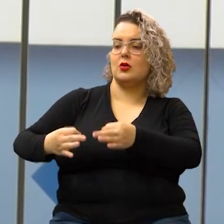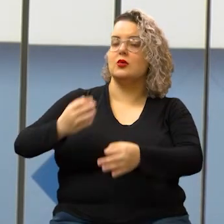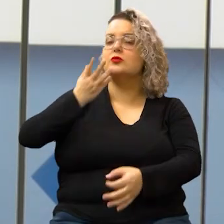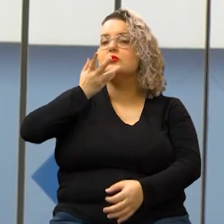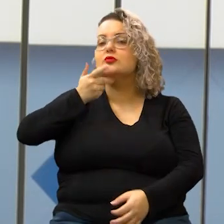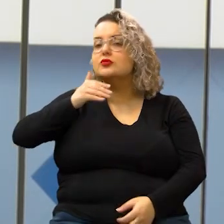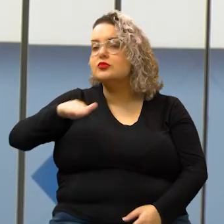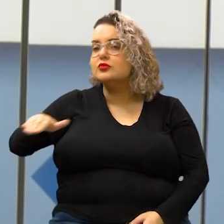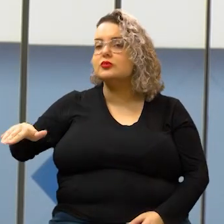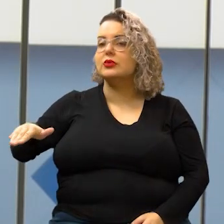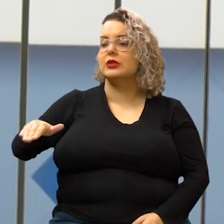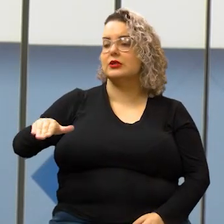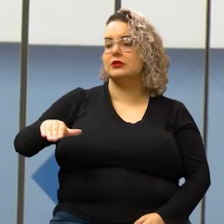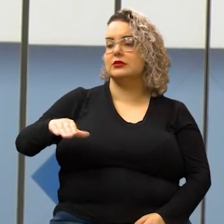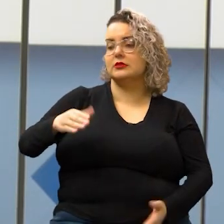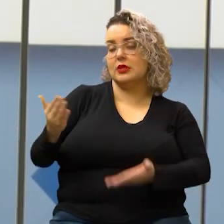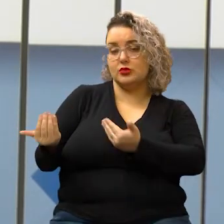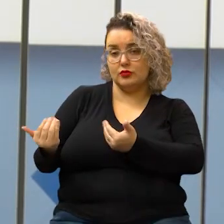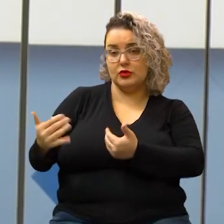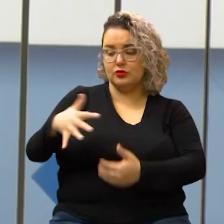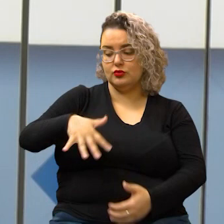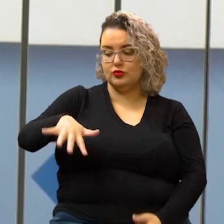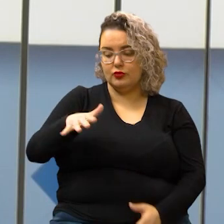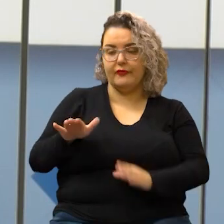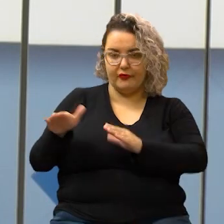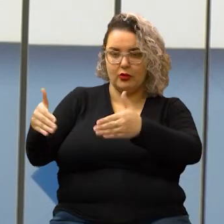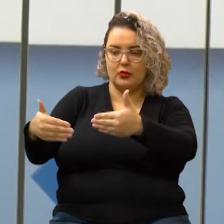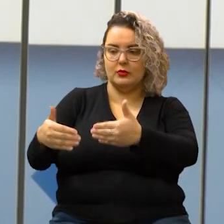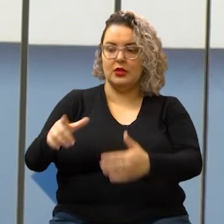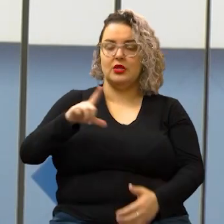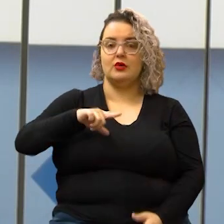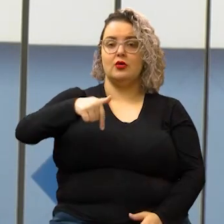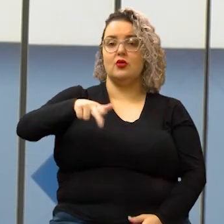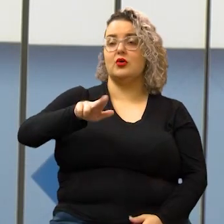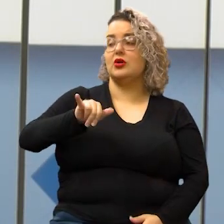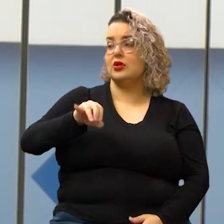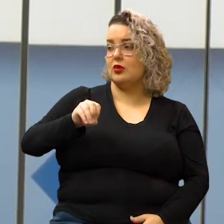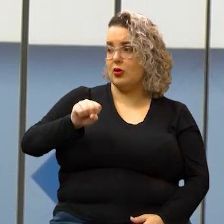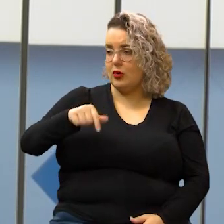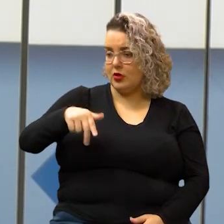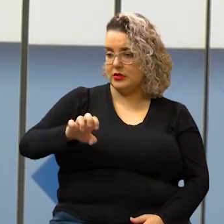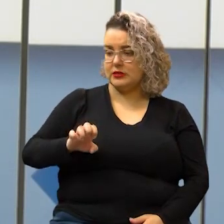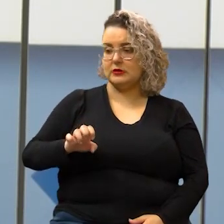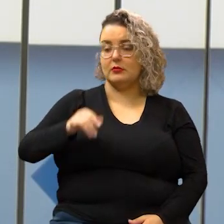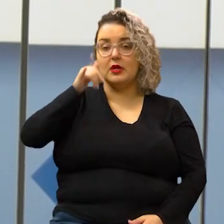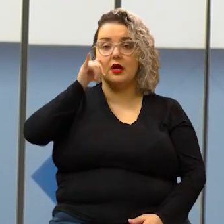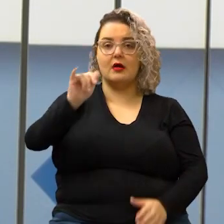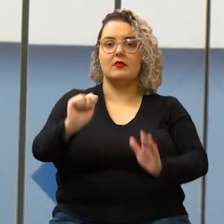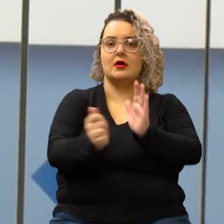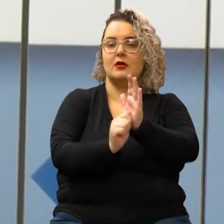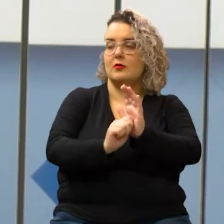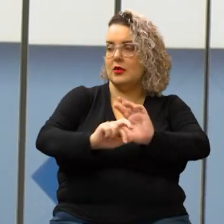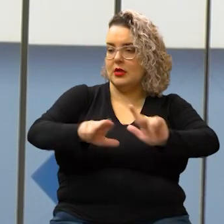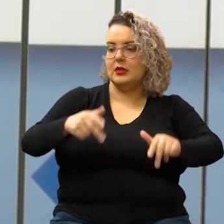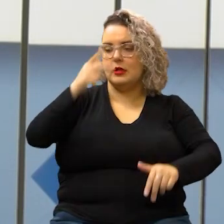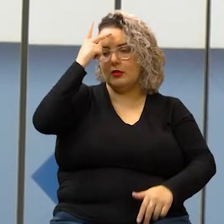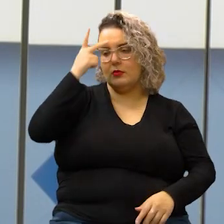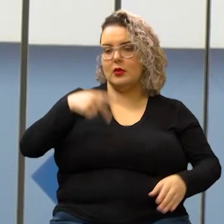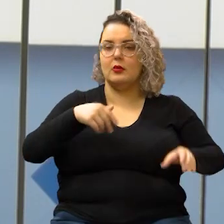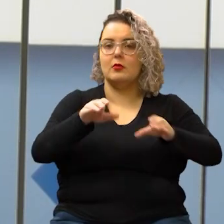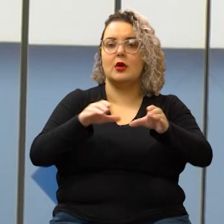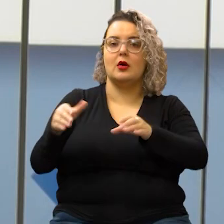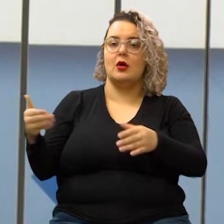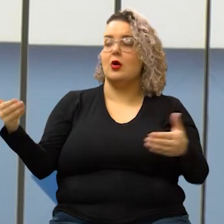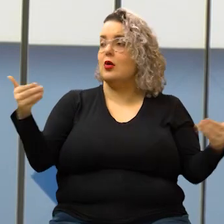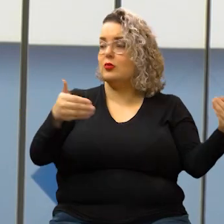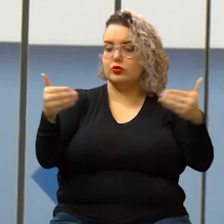infância e juventude. Nós tivemos um quiosque de prevenção às drogas da própria coordenadoria, participação dos grupos